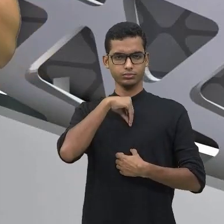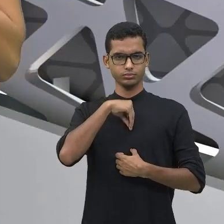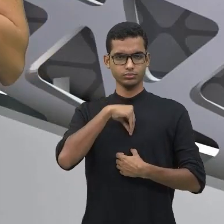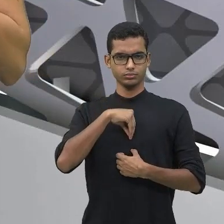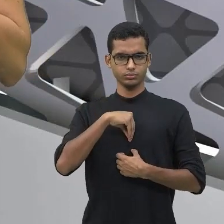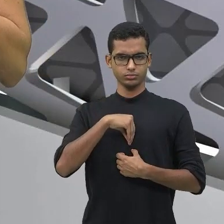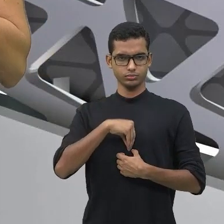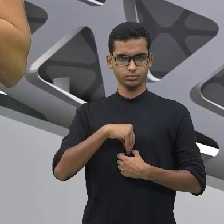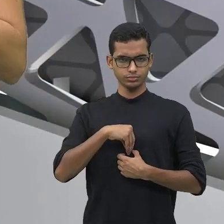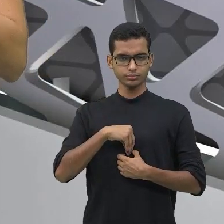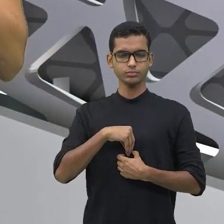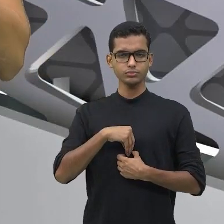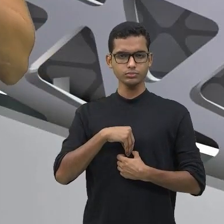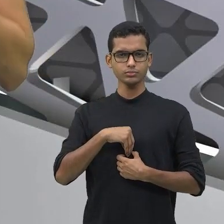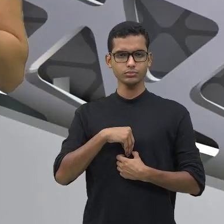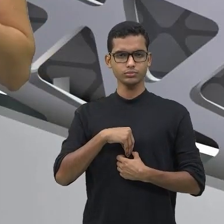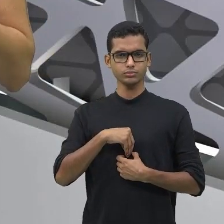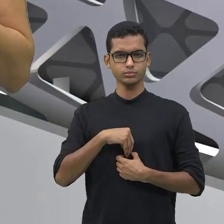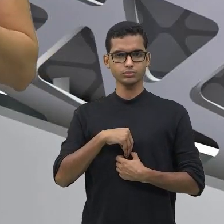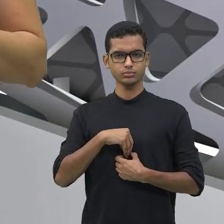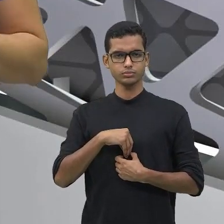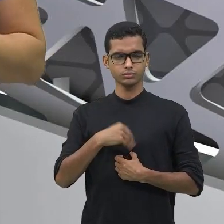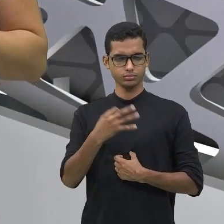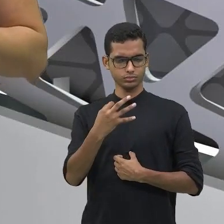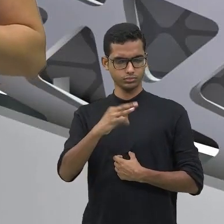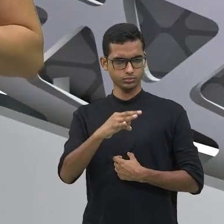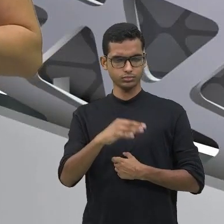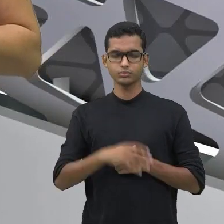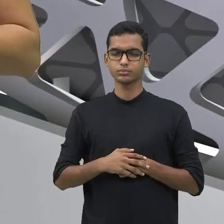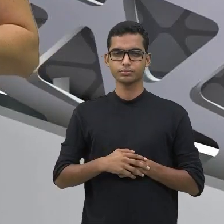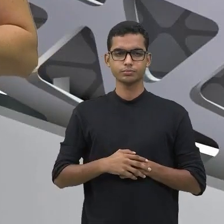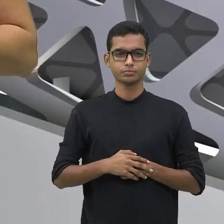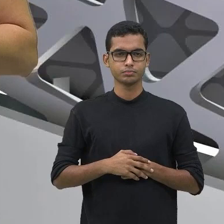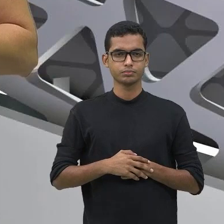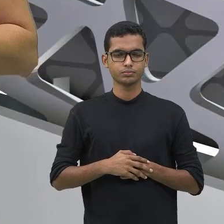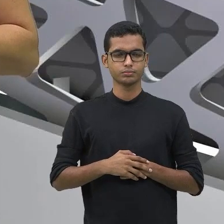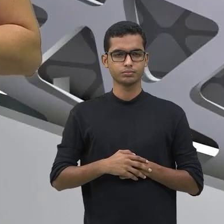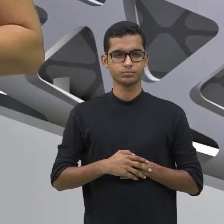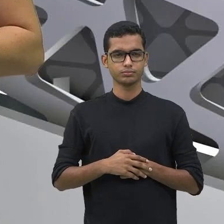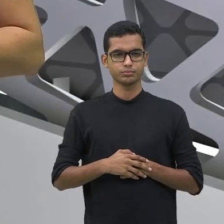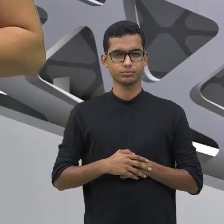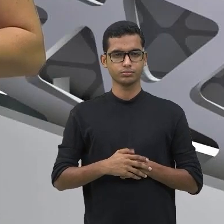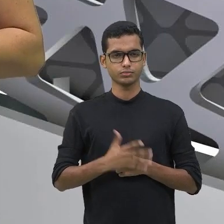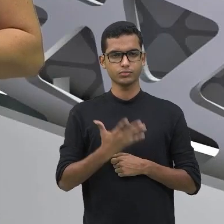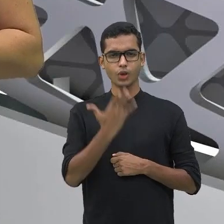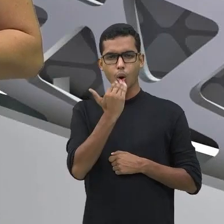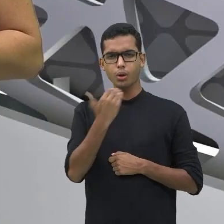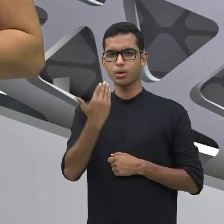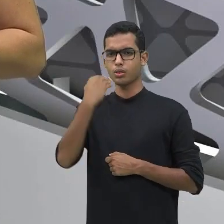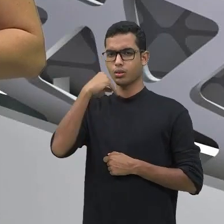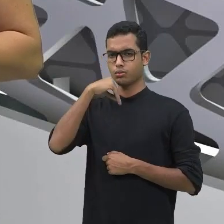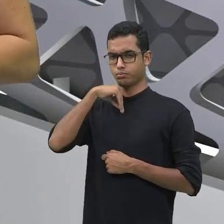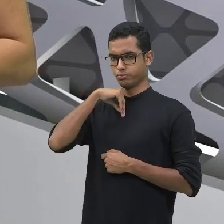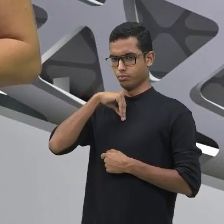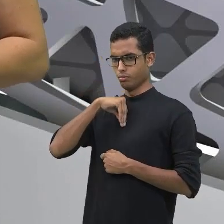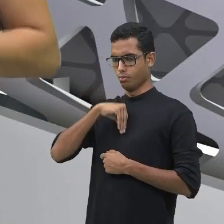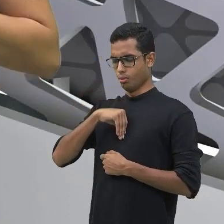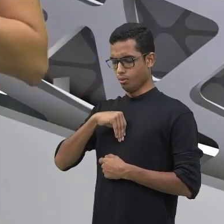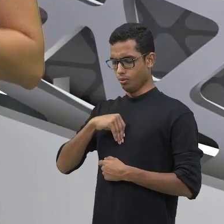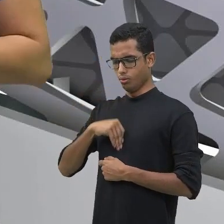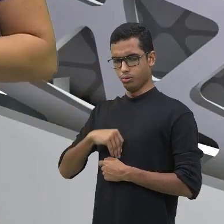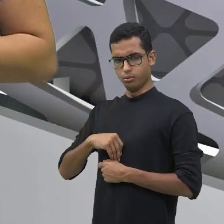vou deglutir, deglutir é engolir, e aí então o alimento vem para cá, ó, para o